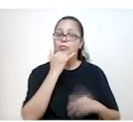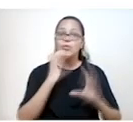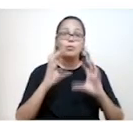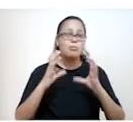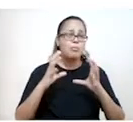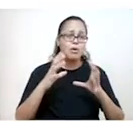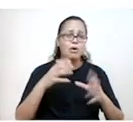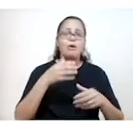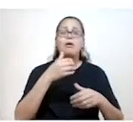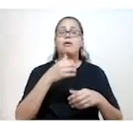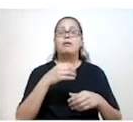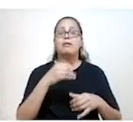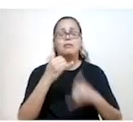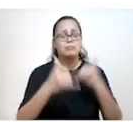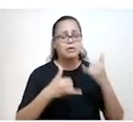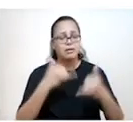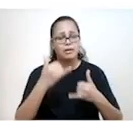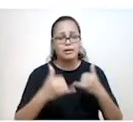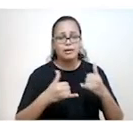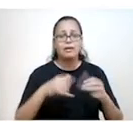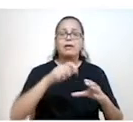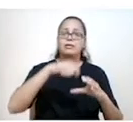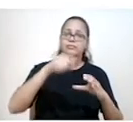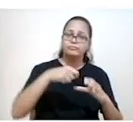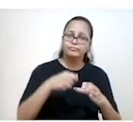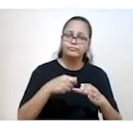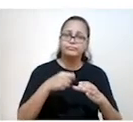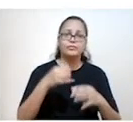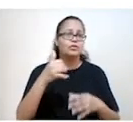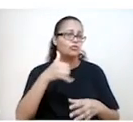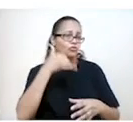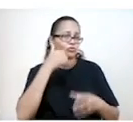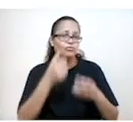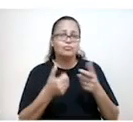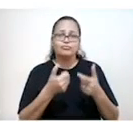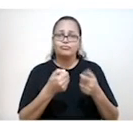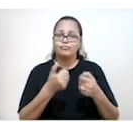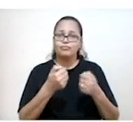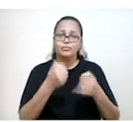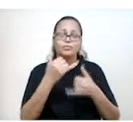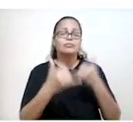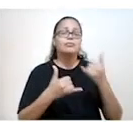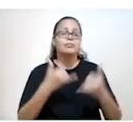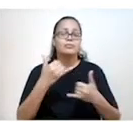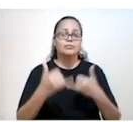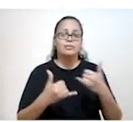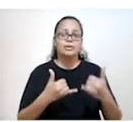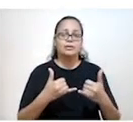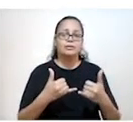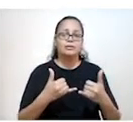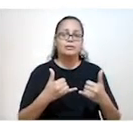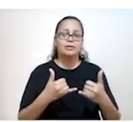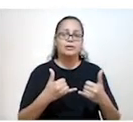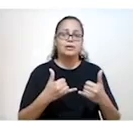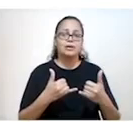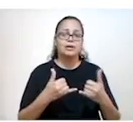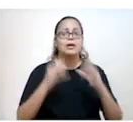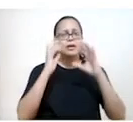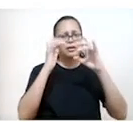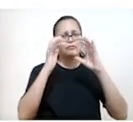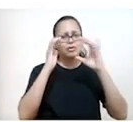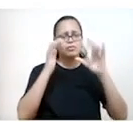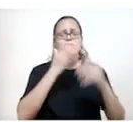cozinhar, jogar videogame, jogar joguinho no celular. Tudo que a gente faz várias vezes, a gente vai pegando um raciocínio